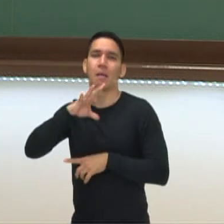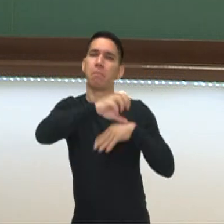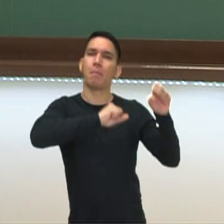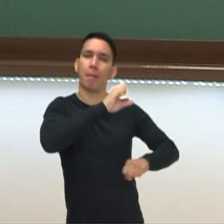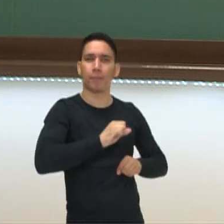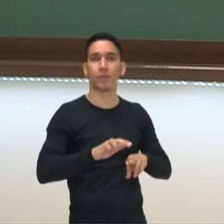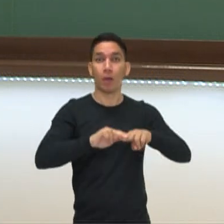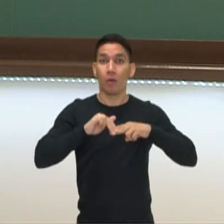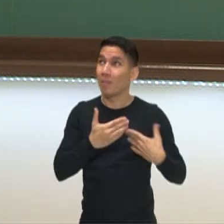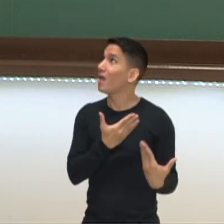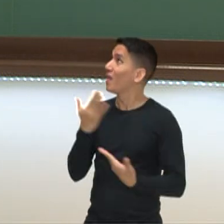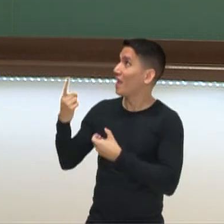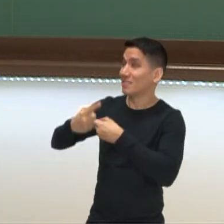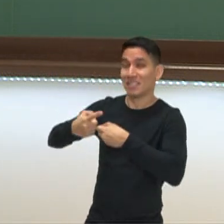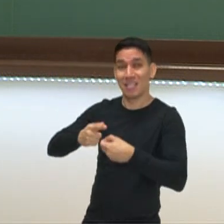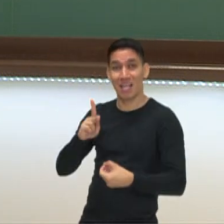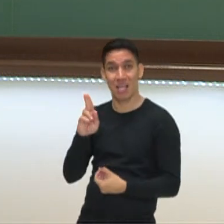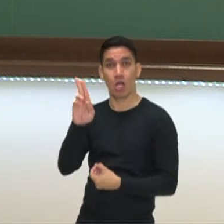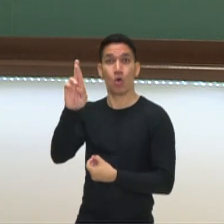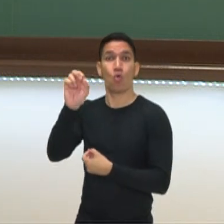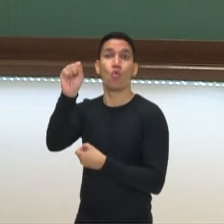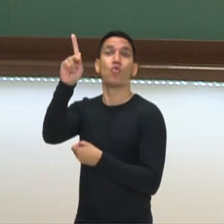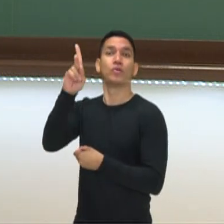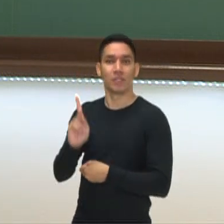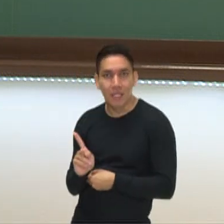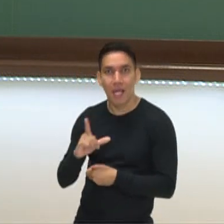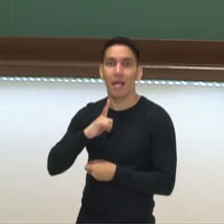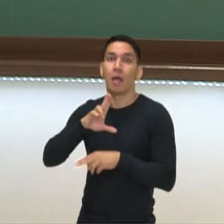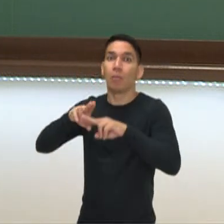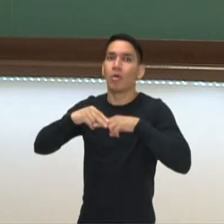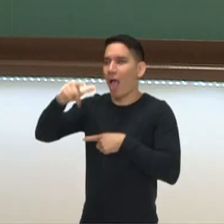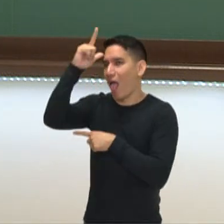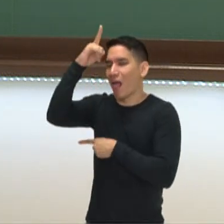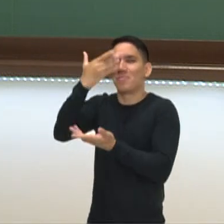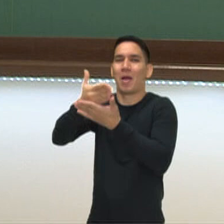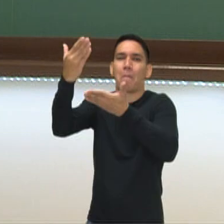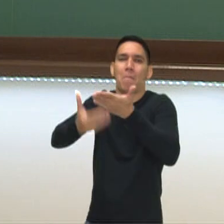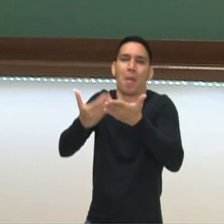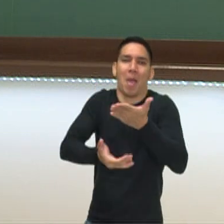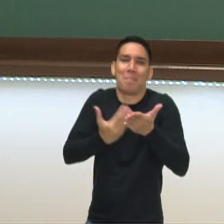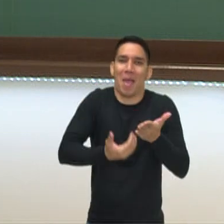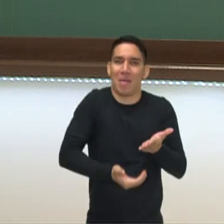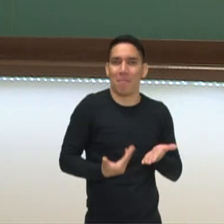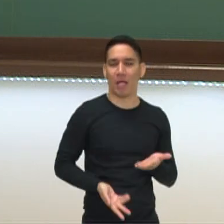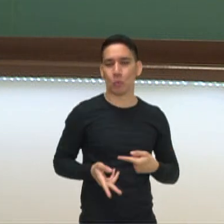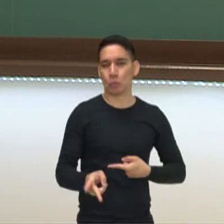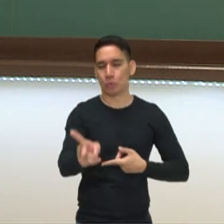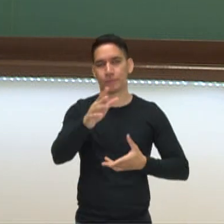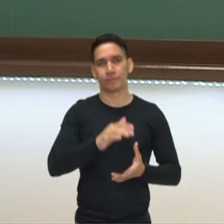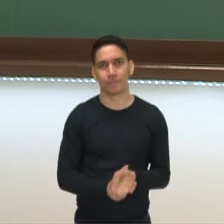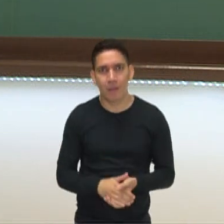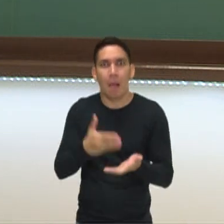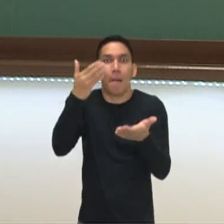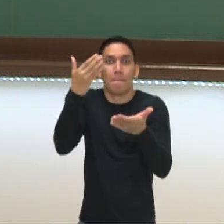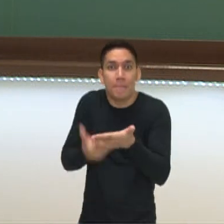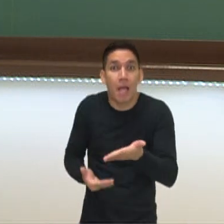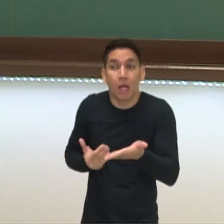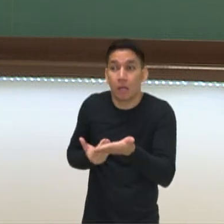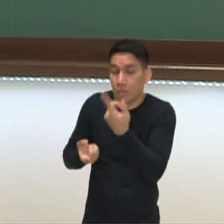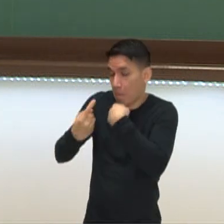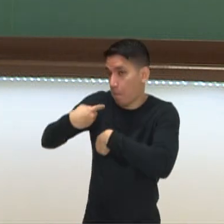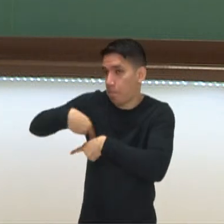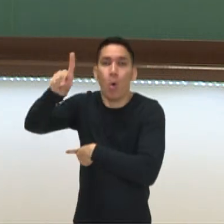Kursk, as derrotas alemãs passaram a ser algo extremamente constante. Então, eles perderam aquela grande